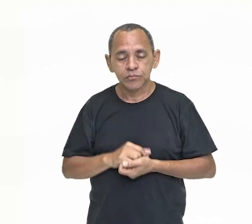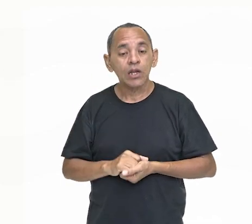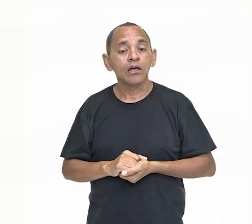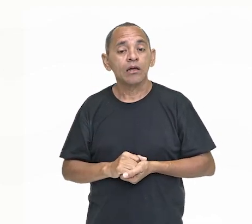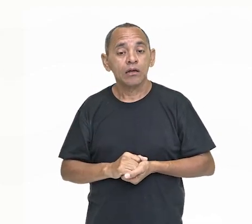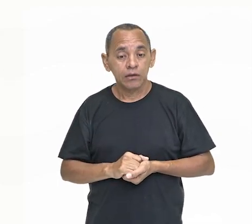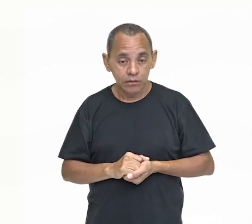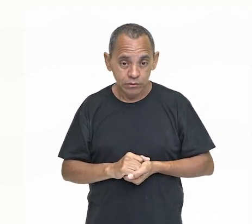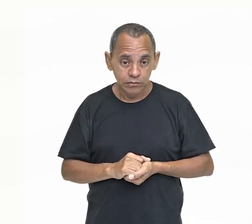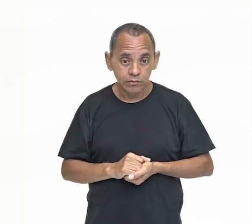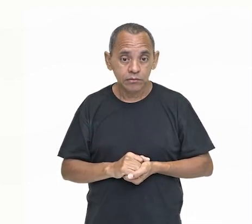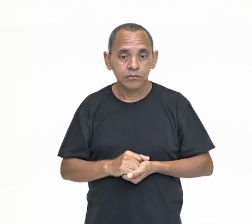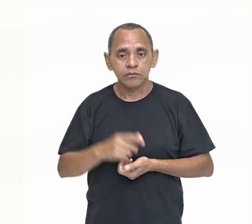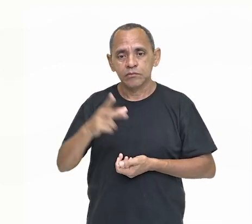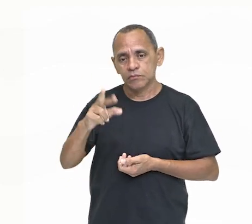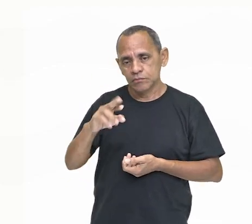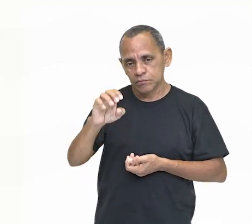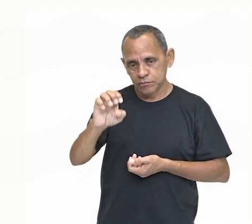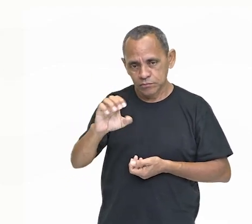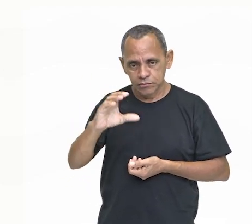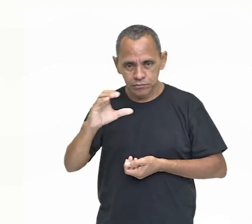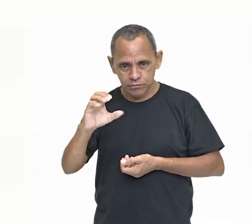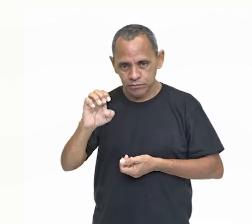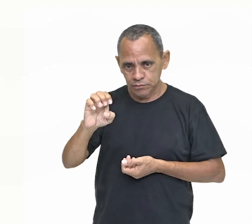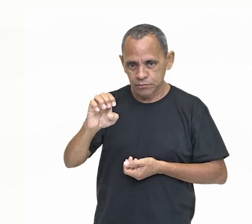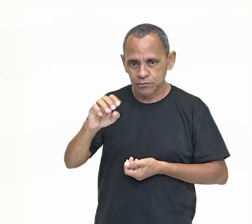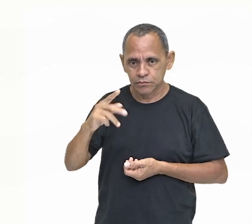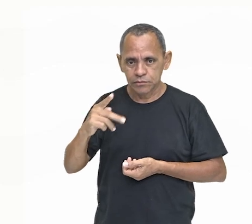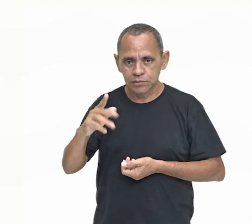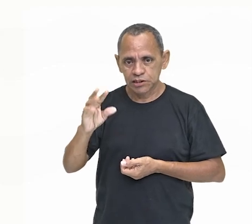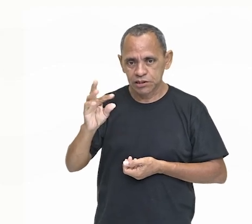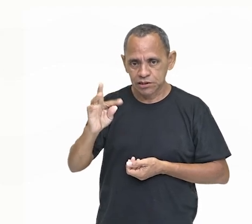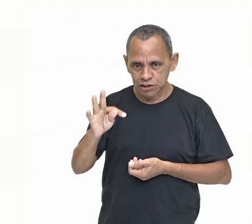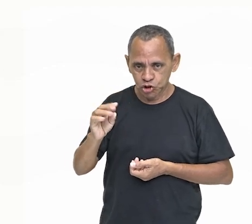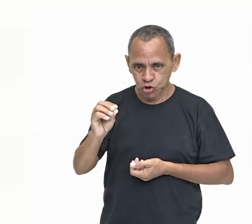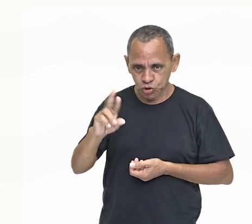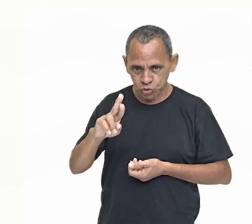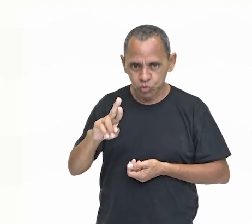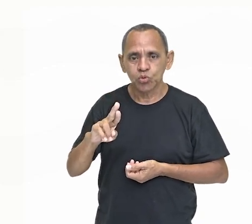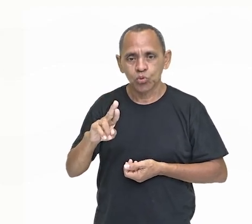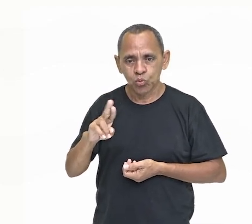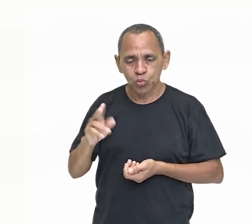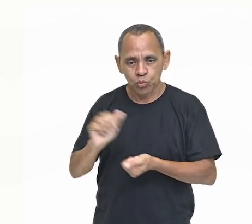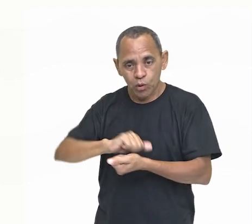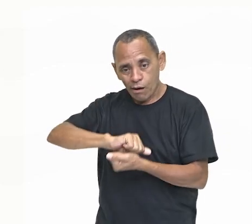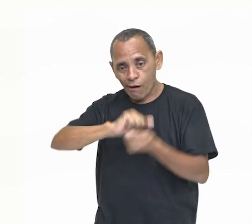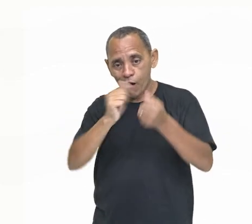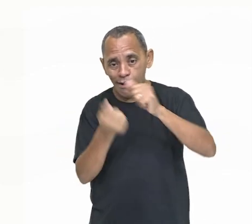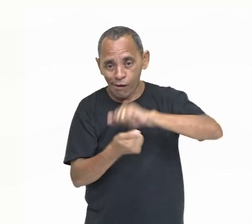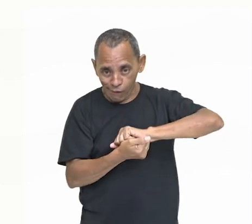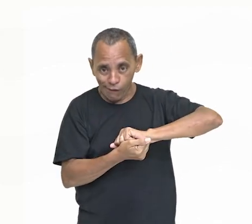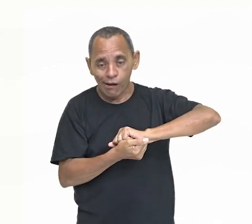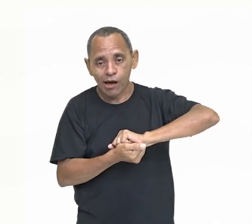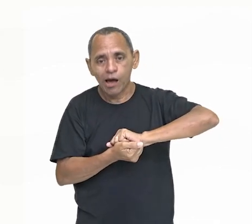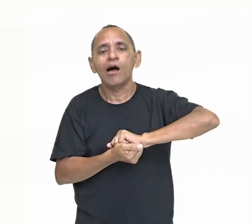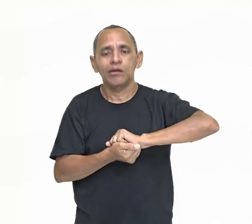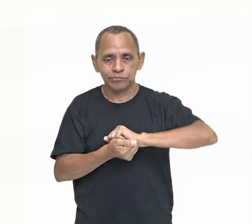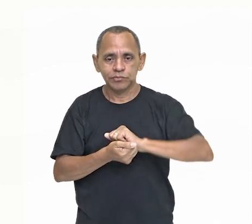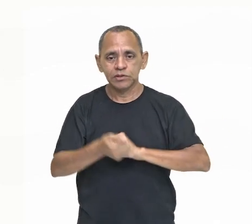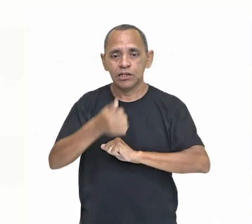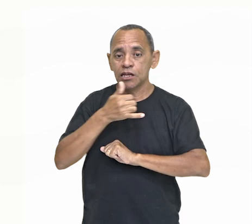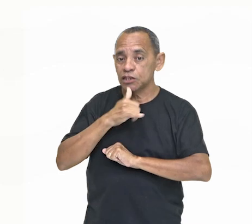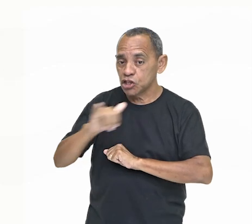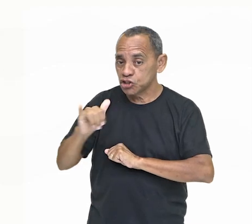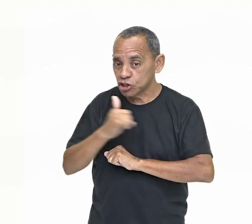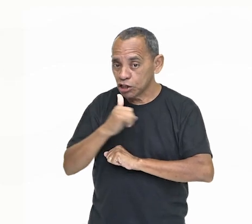os receptores, observem bem, convertem energia elétrica em energia cinética.